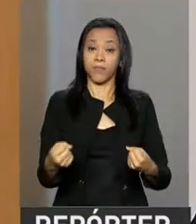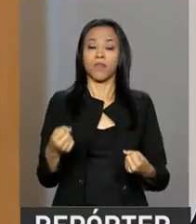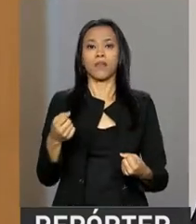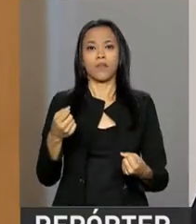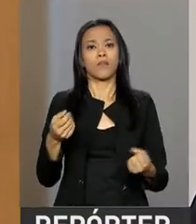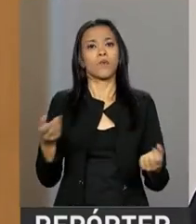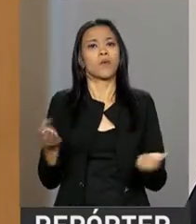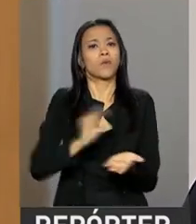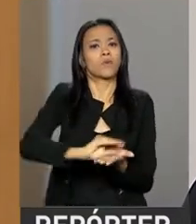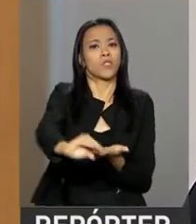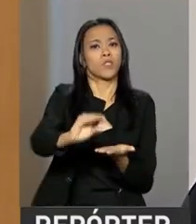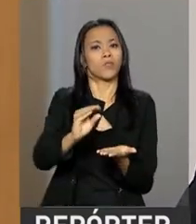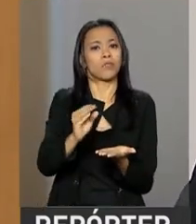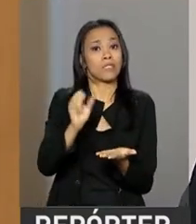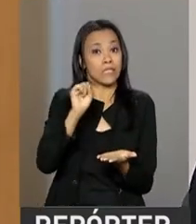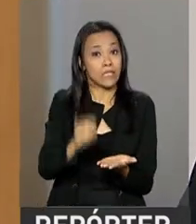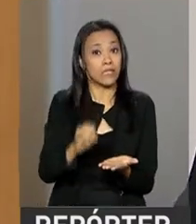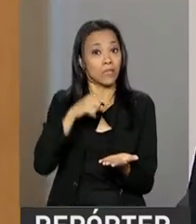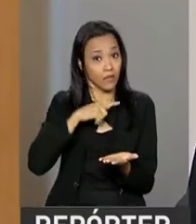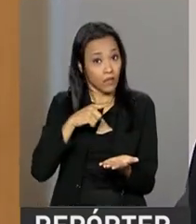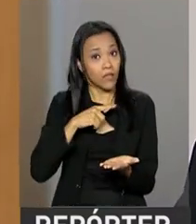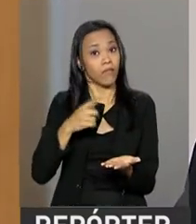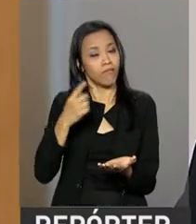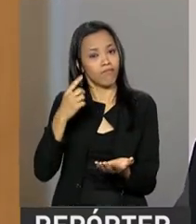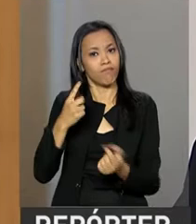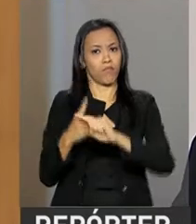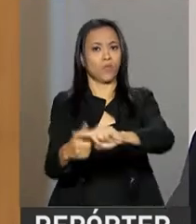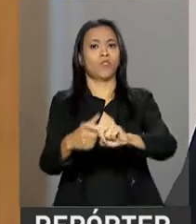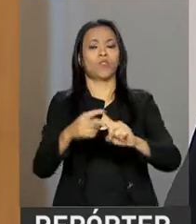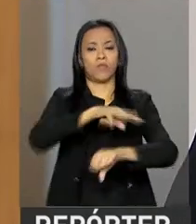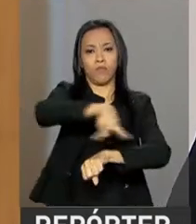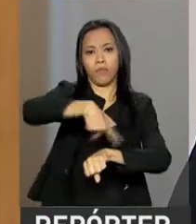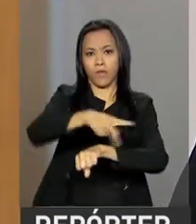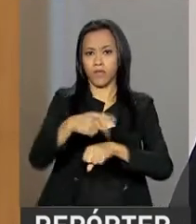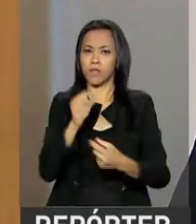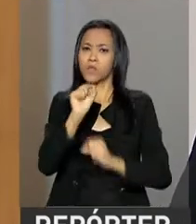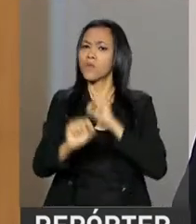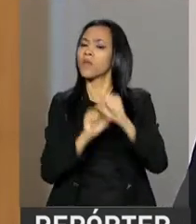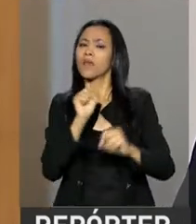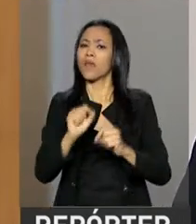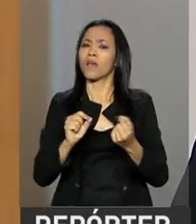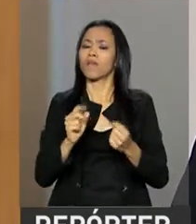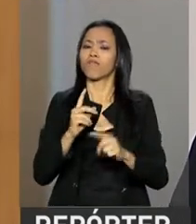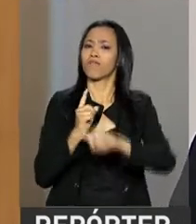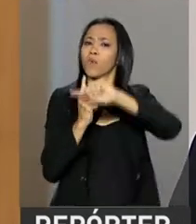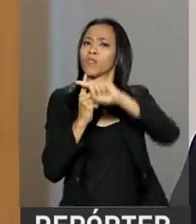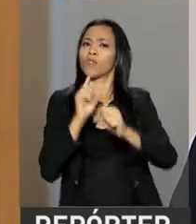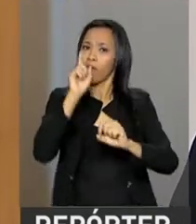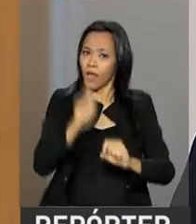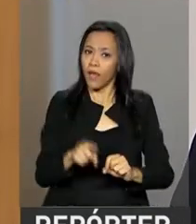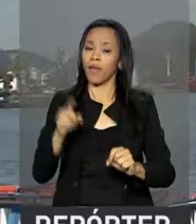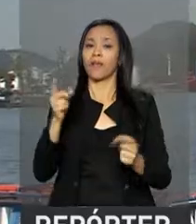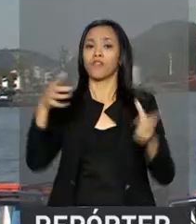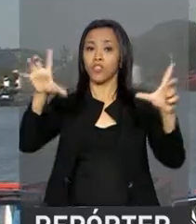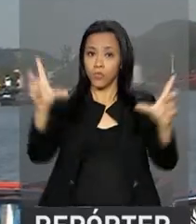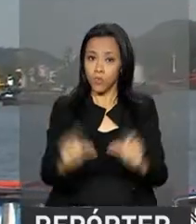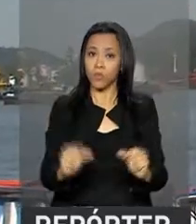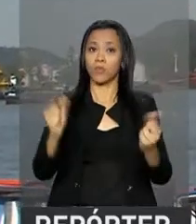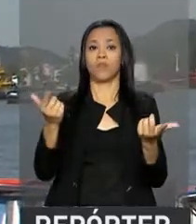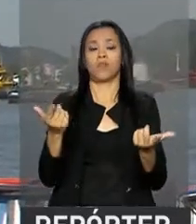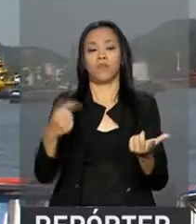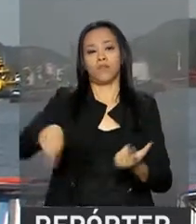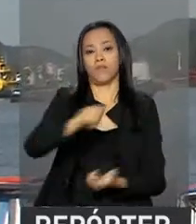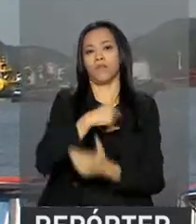portanto capital se ele produzir um efeito positivo para o país o efeito positivo é precisamente combate ao desemprego entre outros